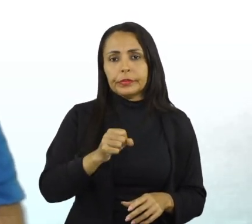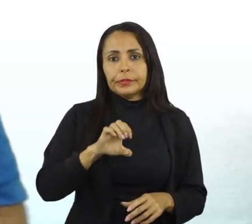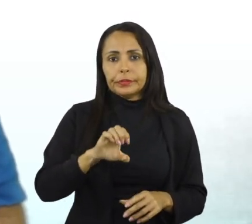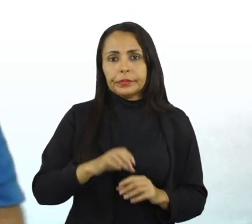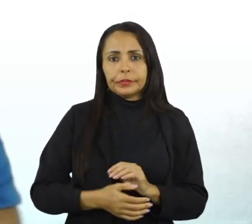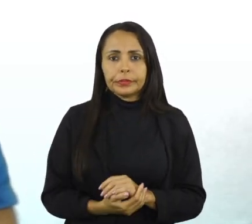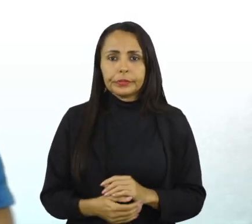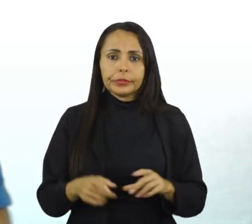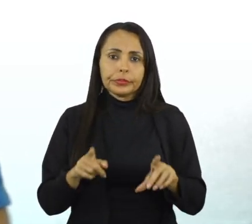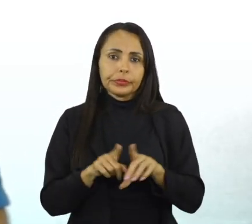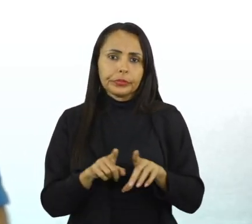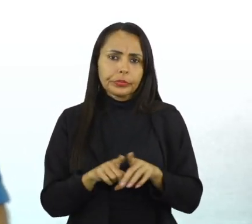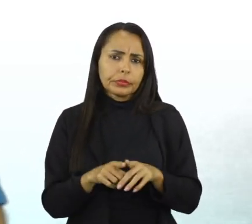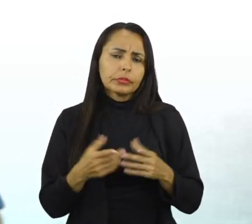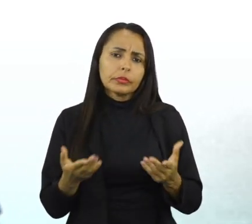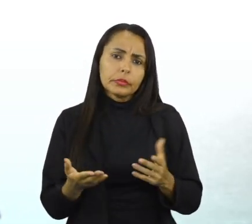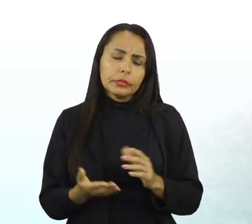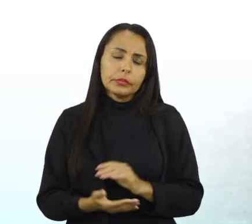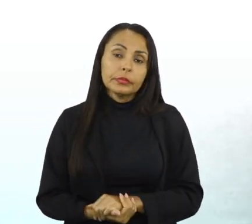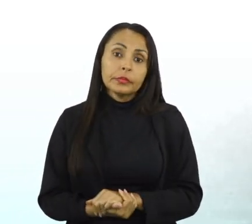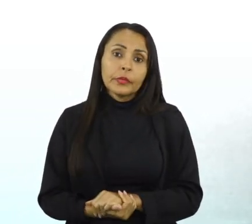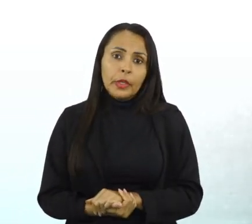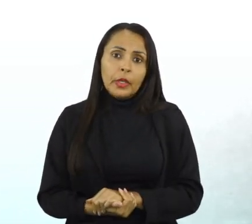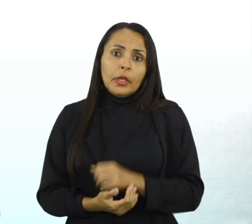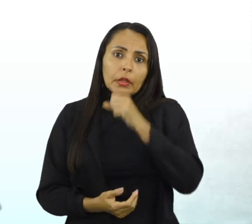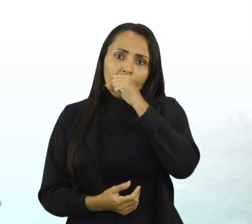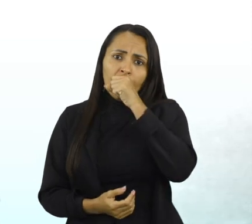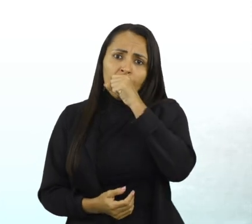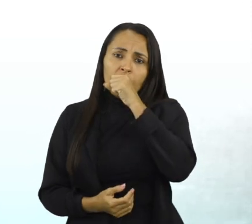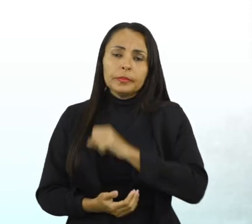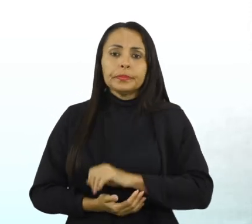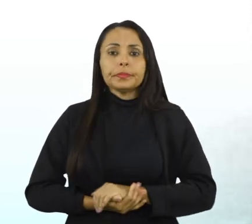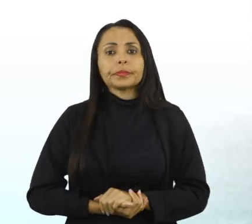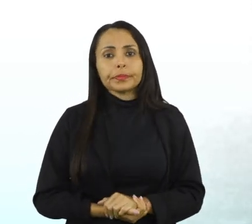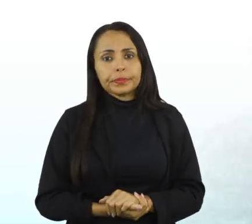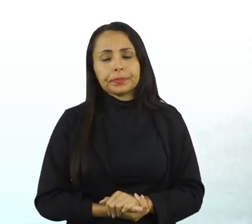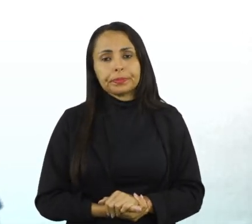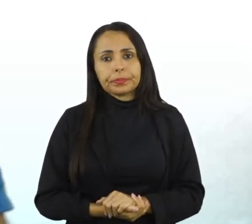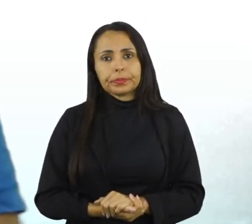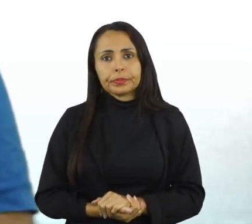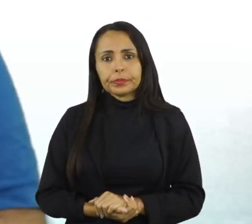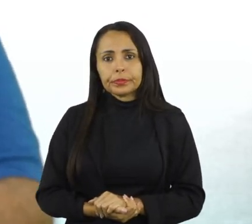diafásica? Não é? É uma variação diastrática? Que tipo de variação